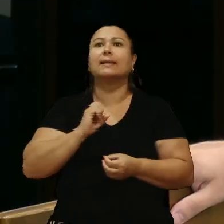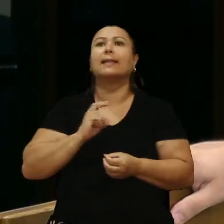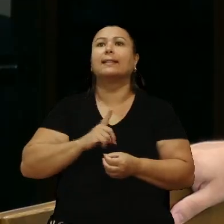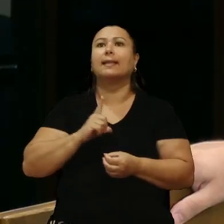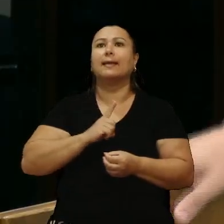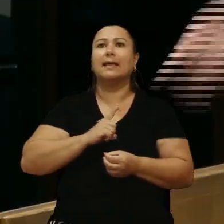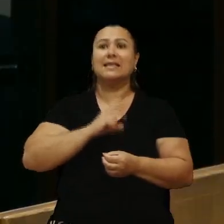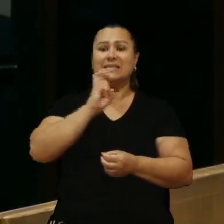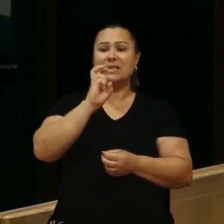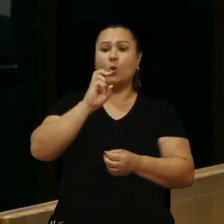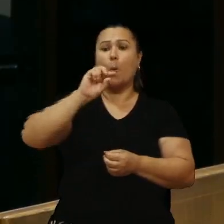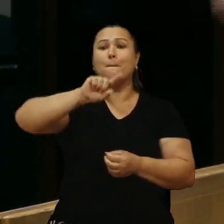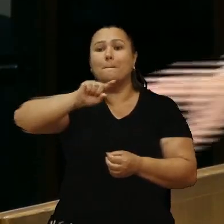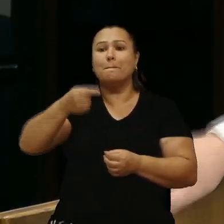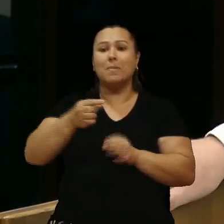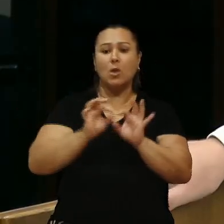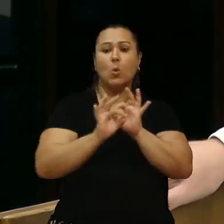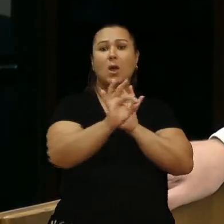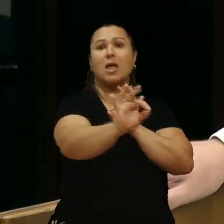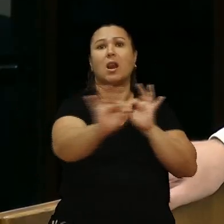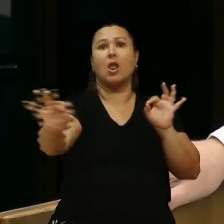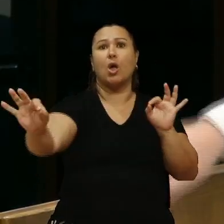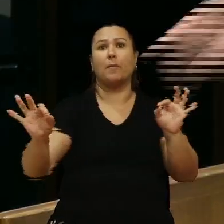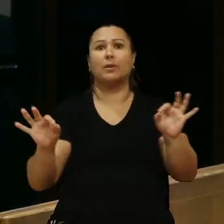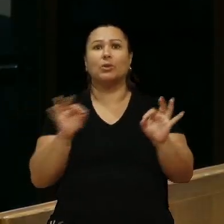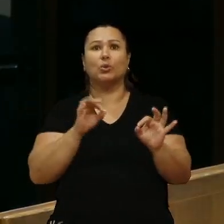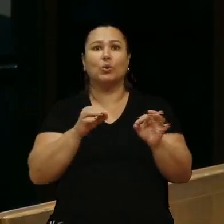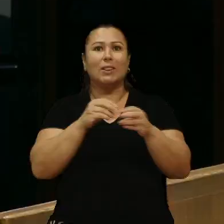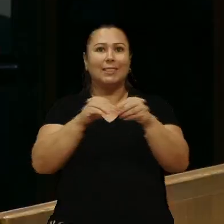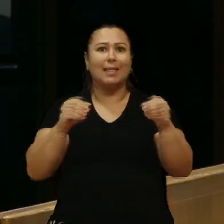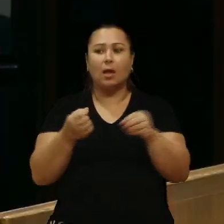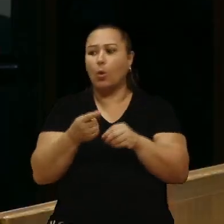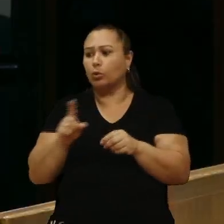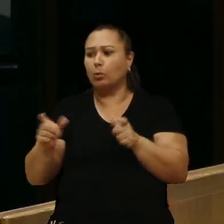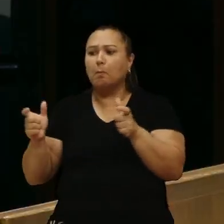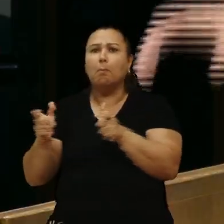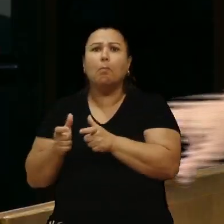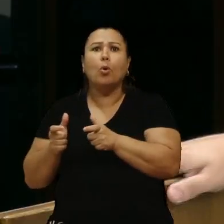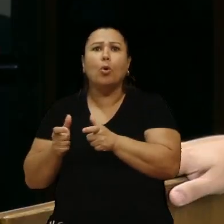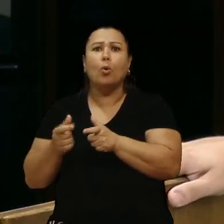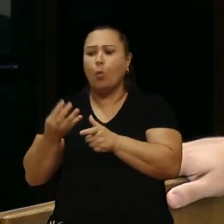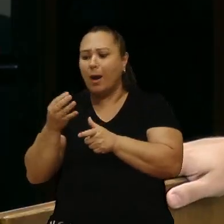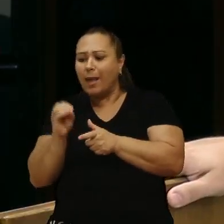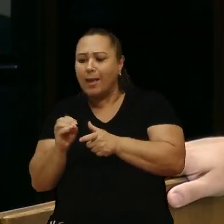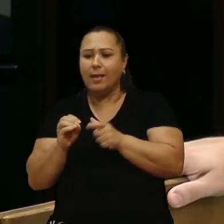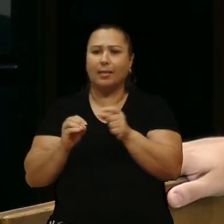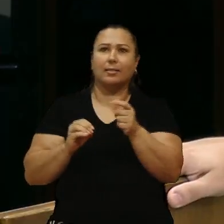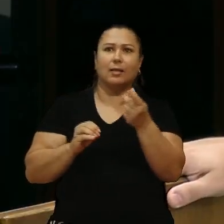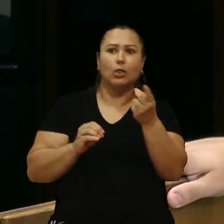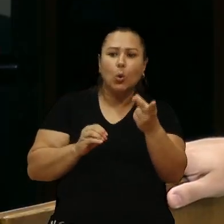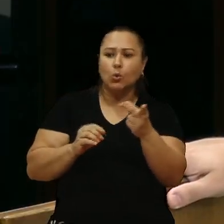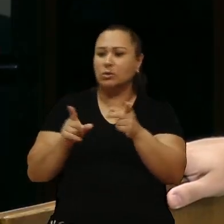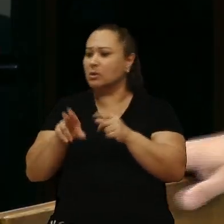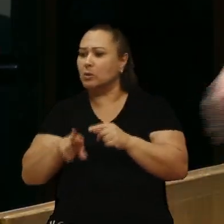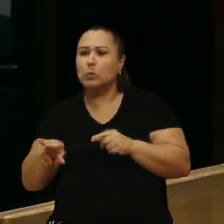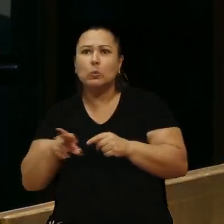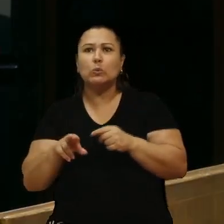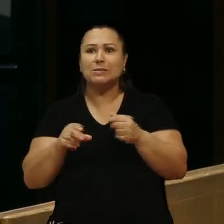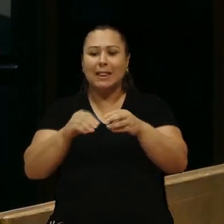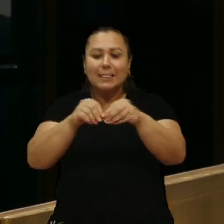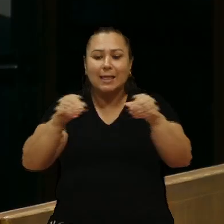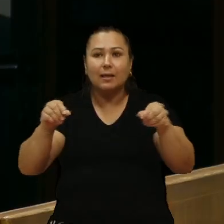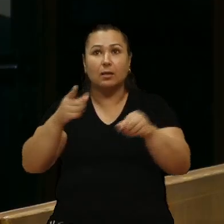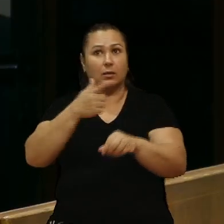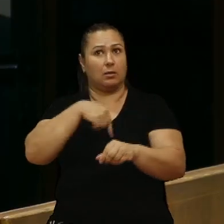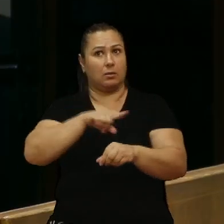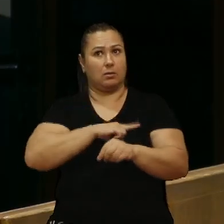vereador Adonei, como aquele que tem 12 hectares, como aquele que tem 48 hectares em locais que muitas vezes não são utilizáveis.